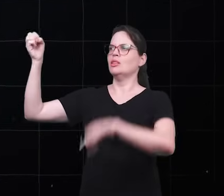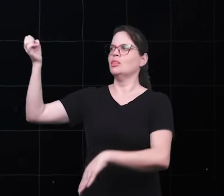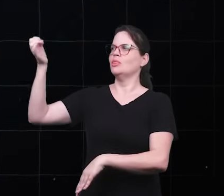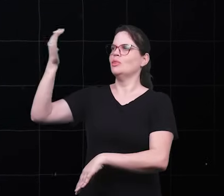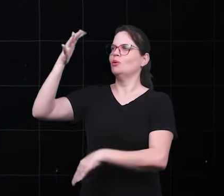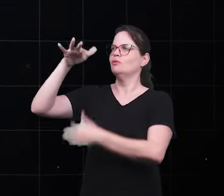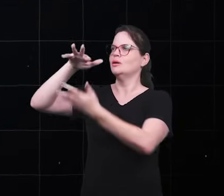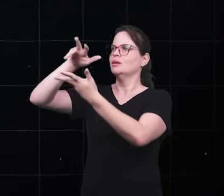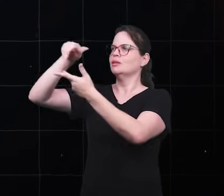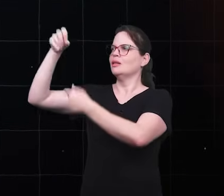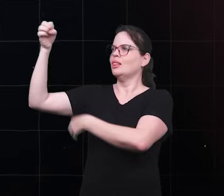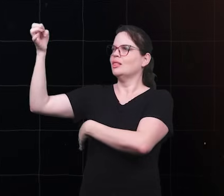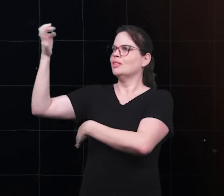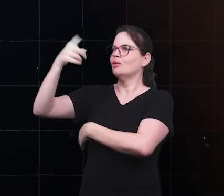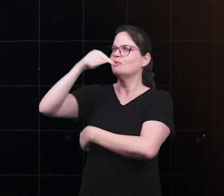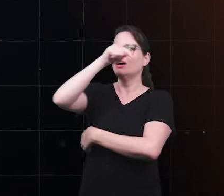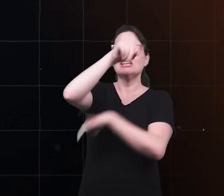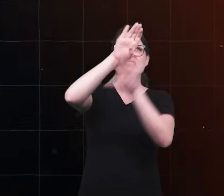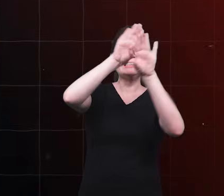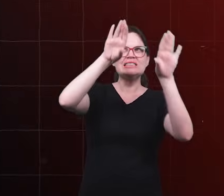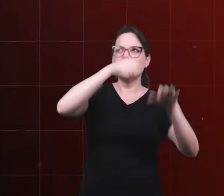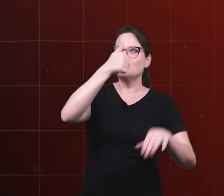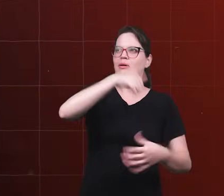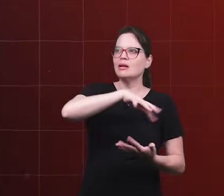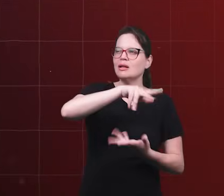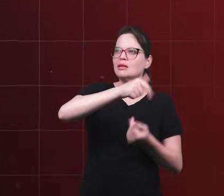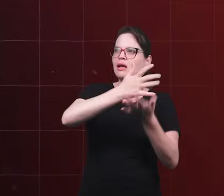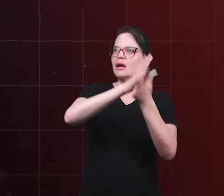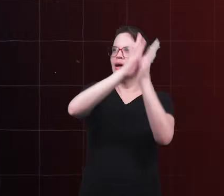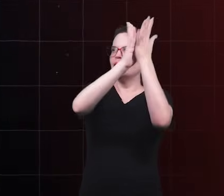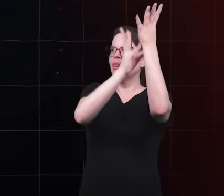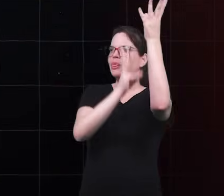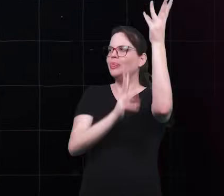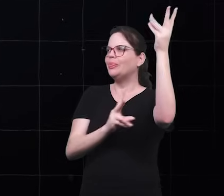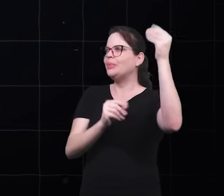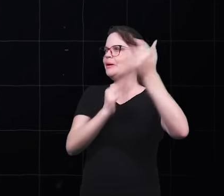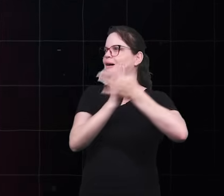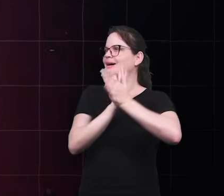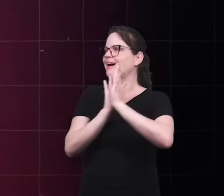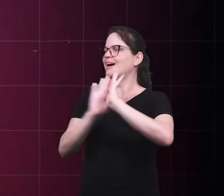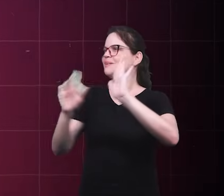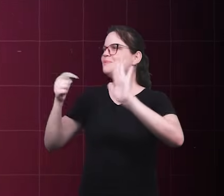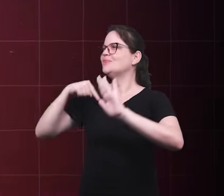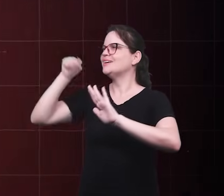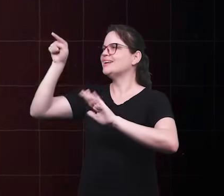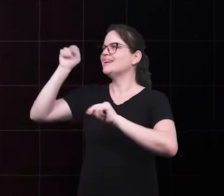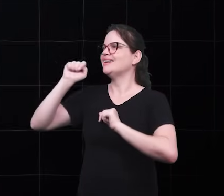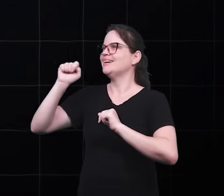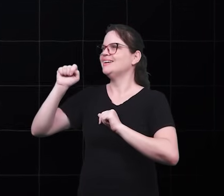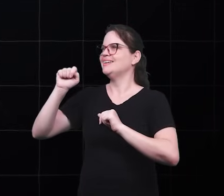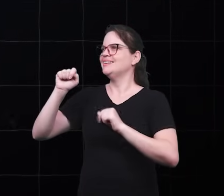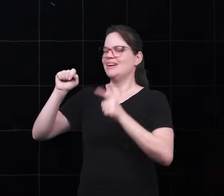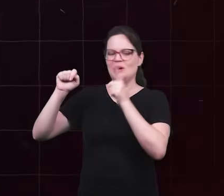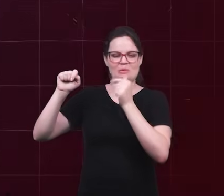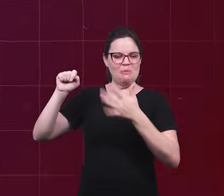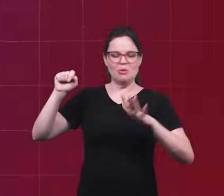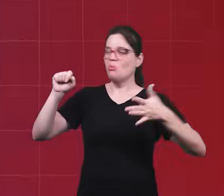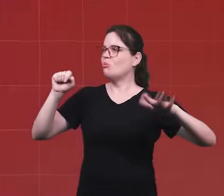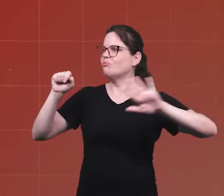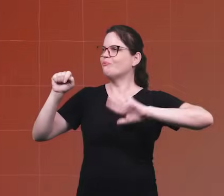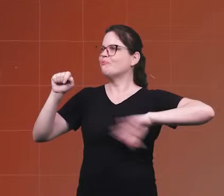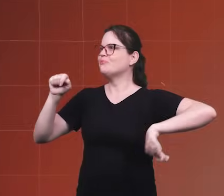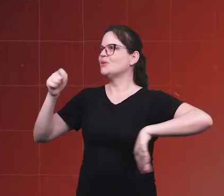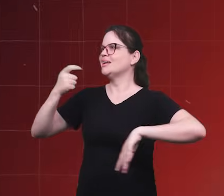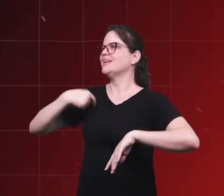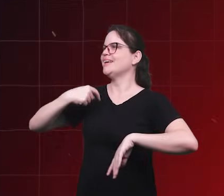terra, porque já o primeiro céu e a primeira terra passaram, e o mar já não existe. E